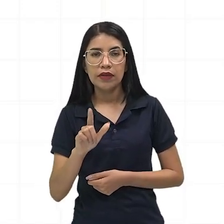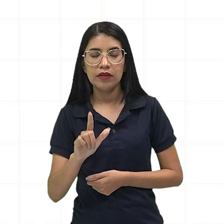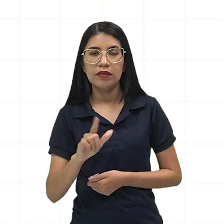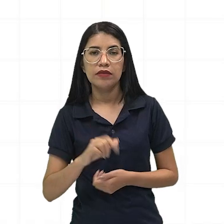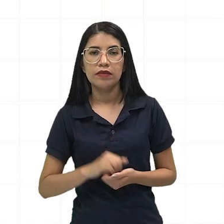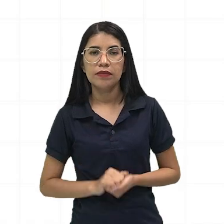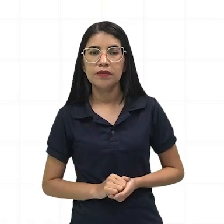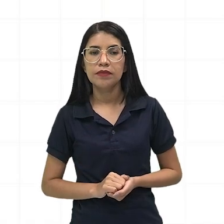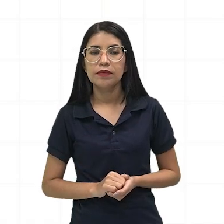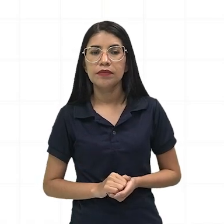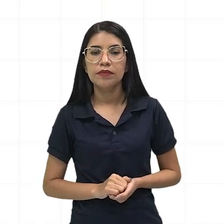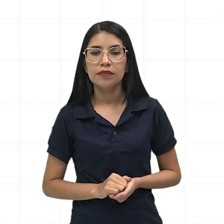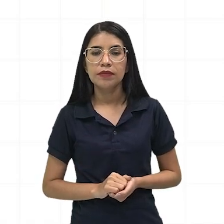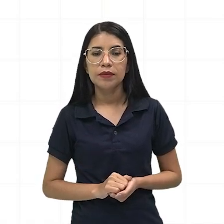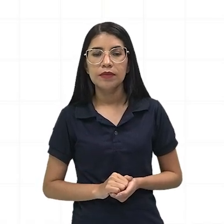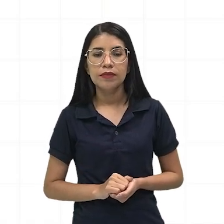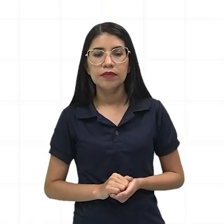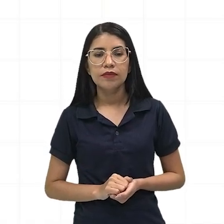1000 litros.